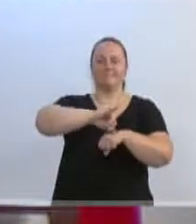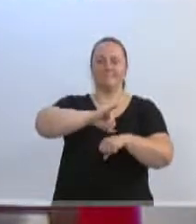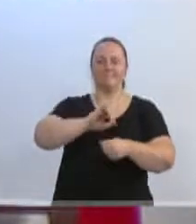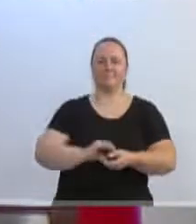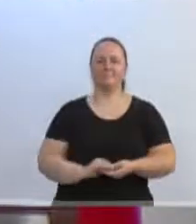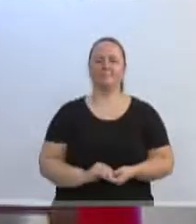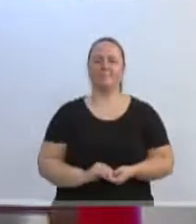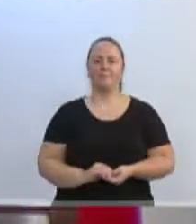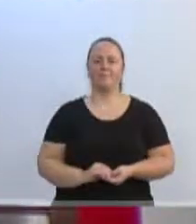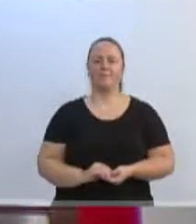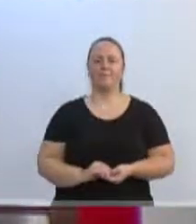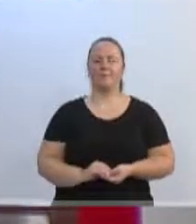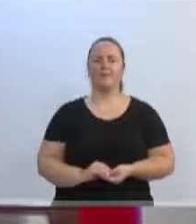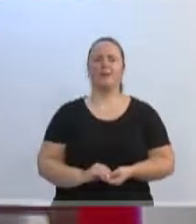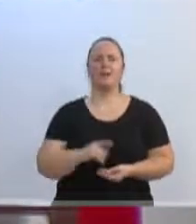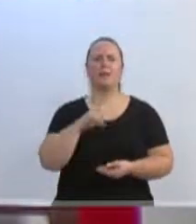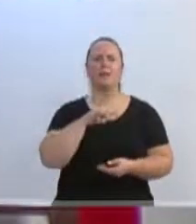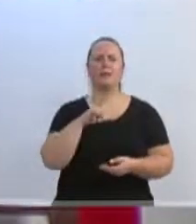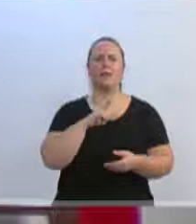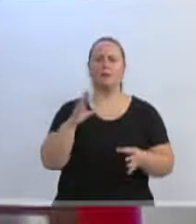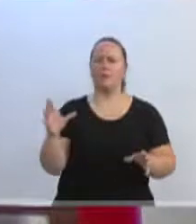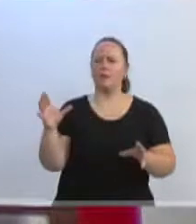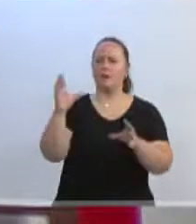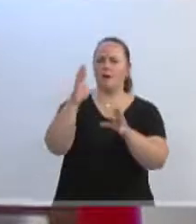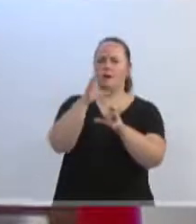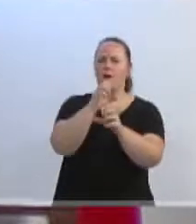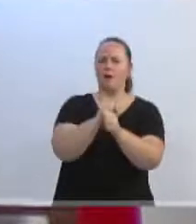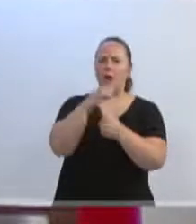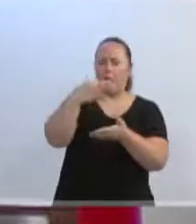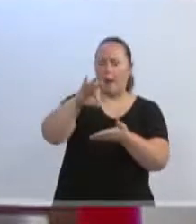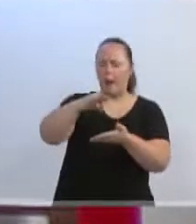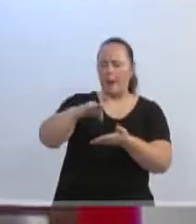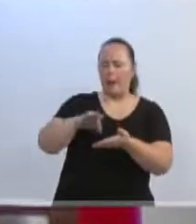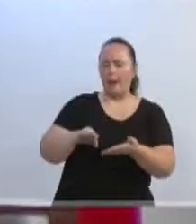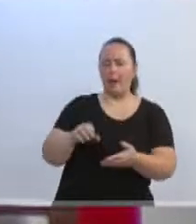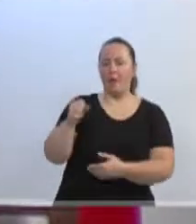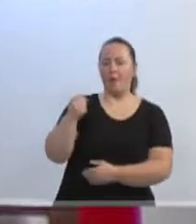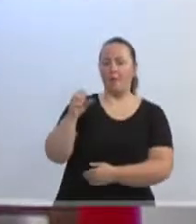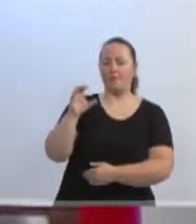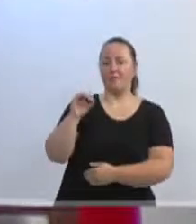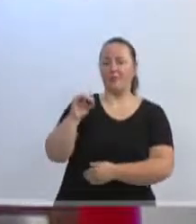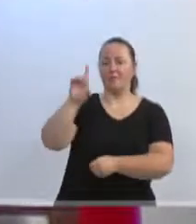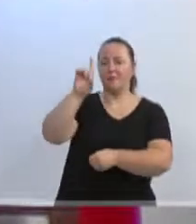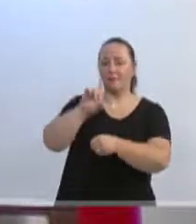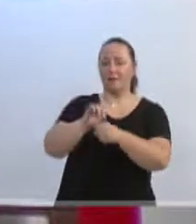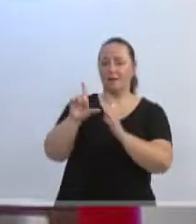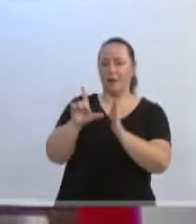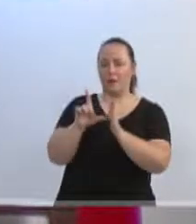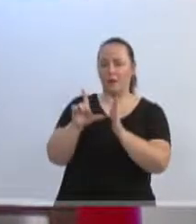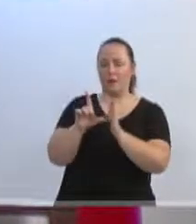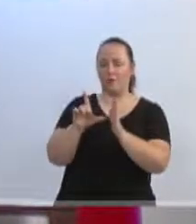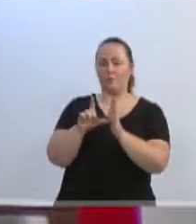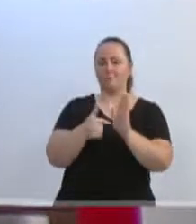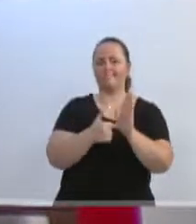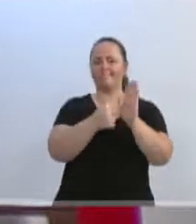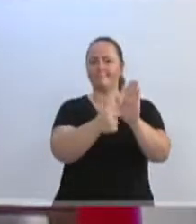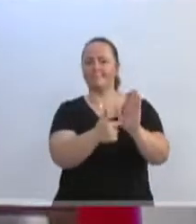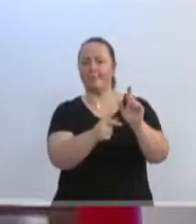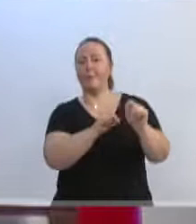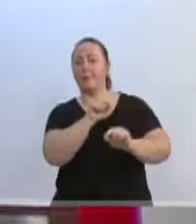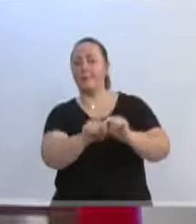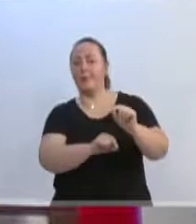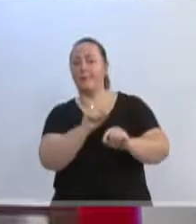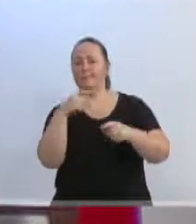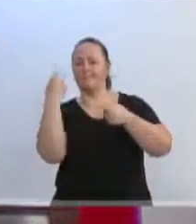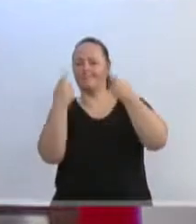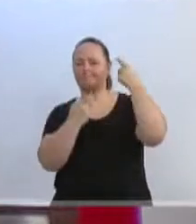de aproximadamente 80 comerciantes, né, onde vários deles aqui, eles têm algumas preocupações aqui com a Rua